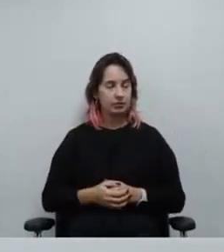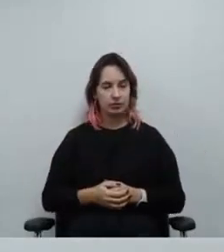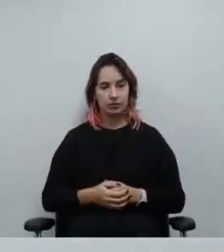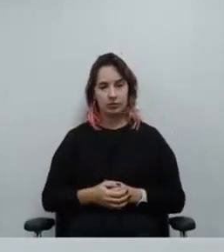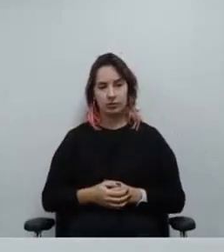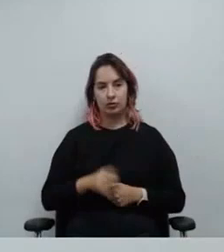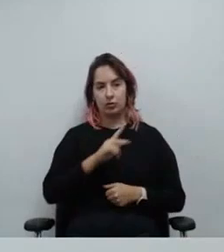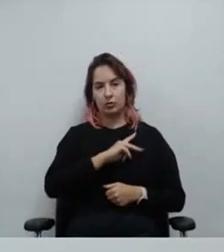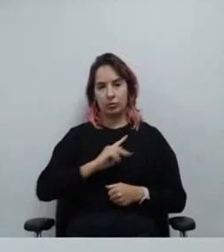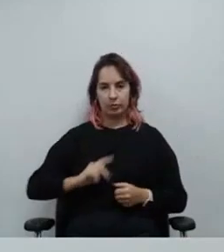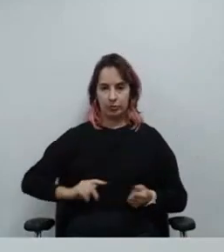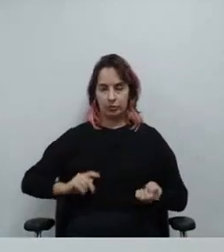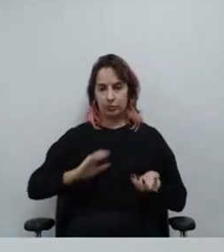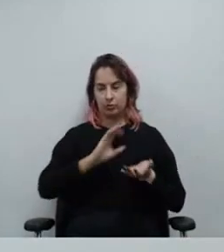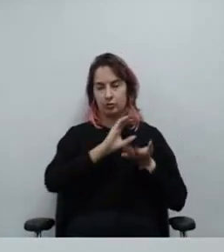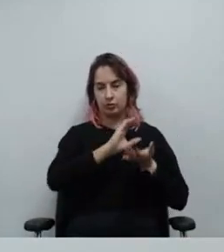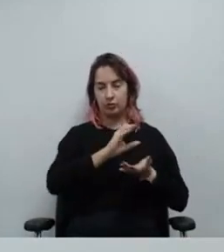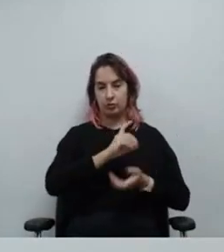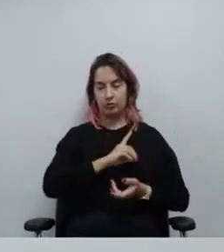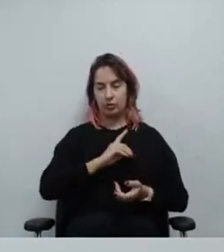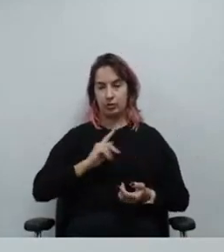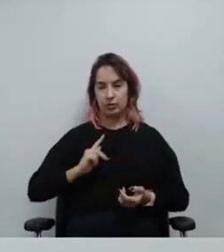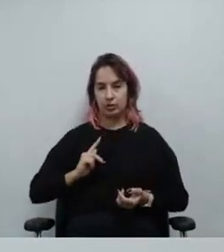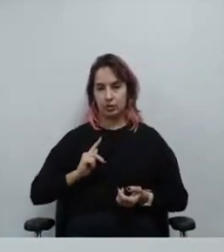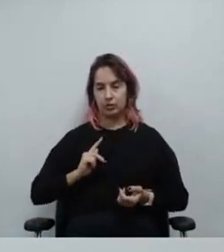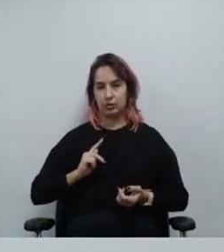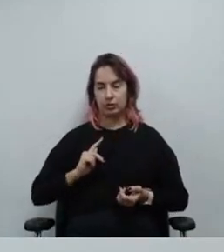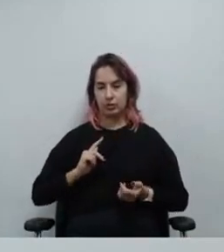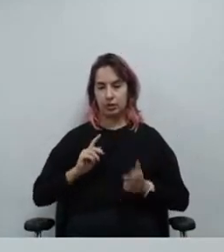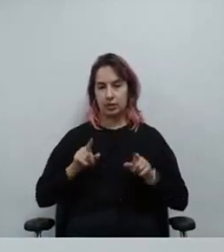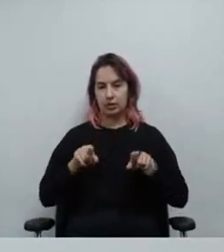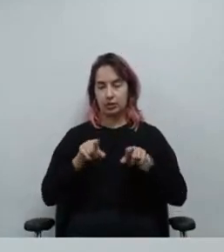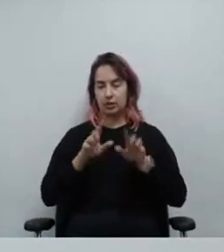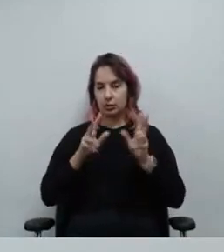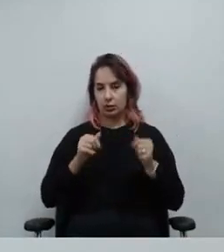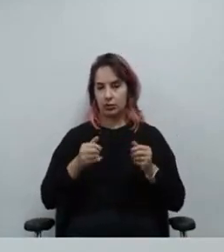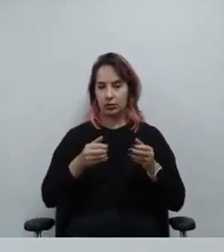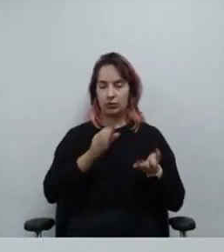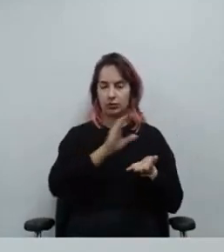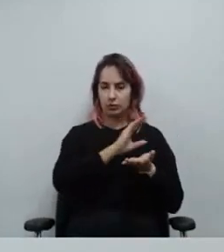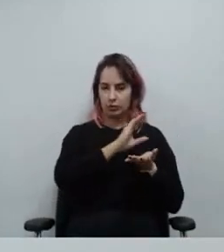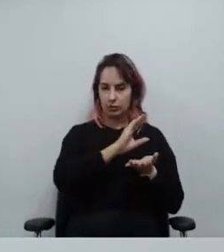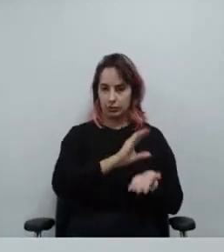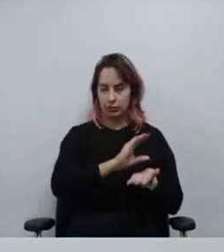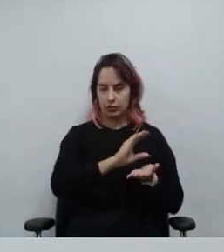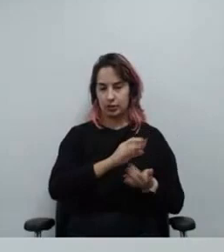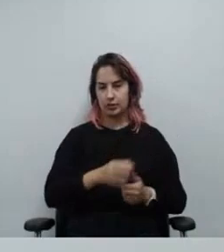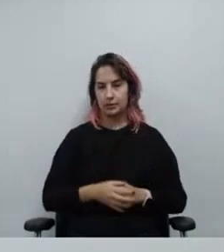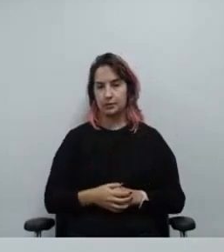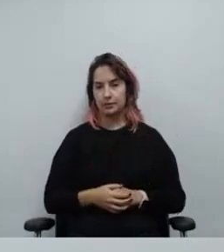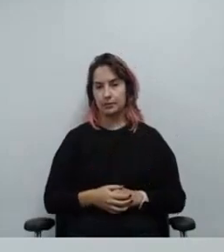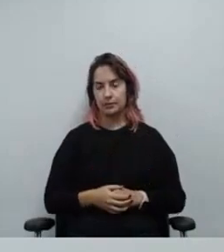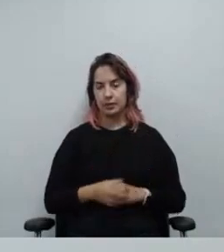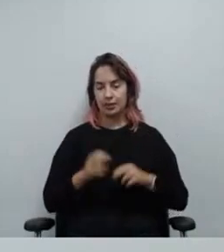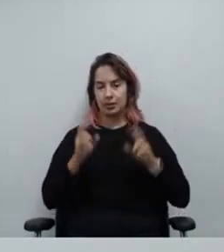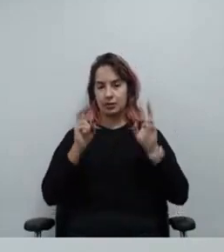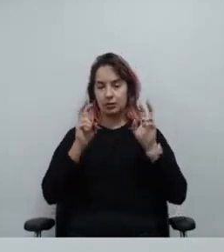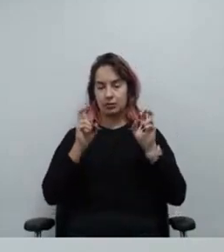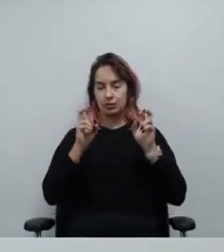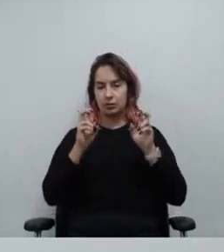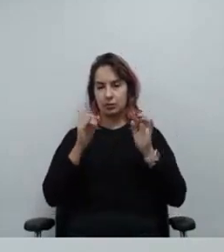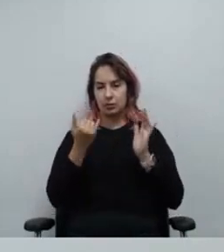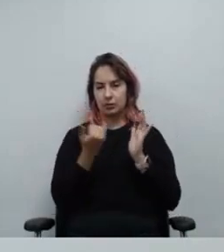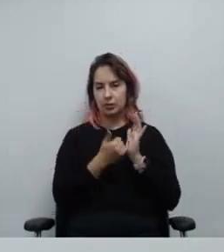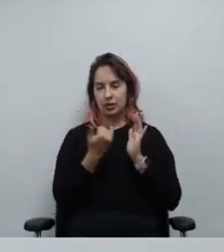Excelentíssimo presidente do Conselho Superior da Defensoria Pública, excelentíssimas conselheiras, excelentíssimos conselheiros, trata-se de minuta de